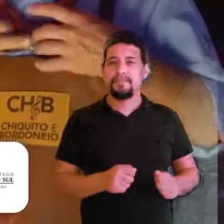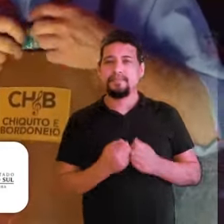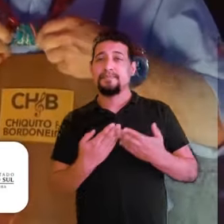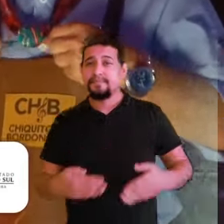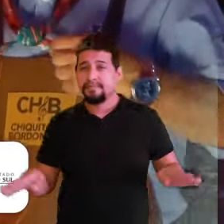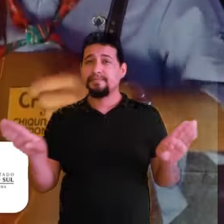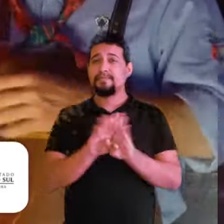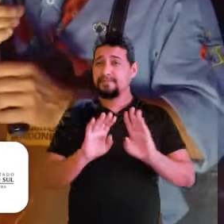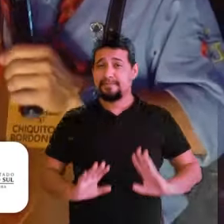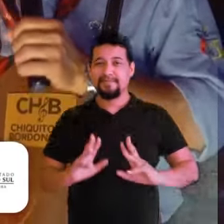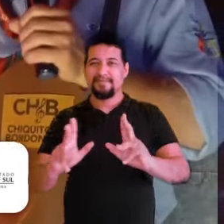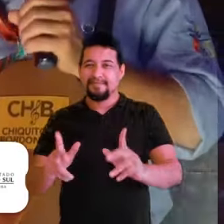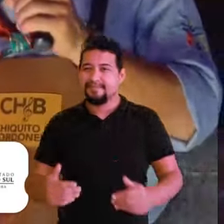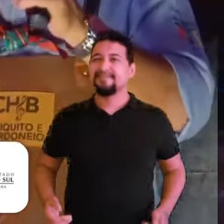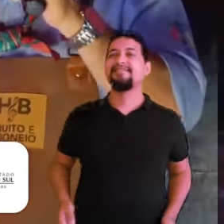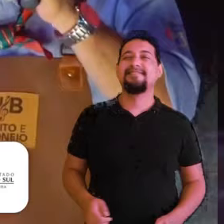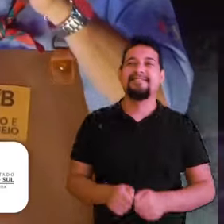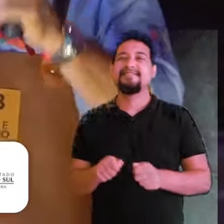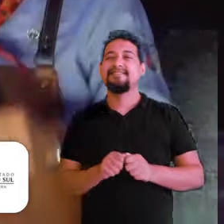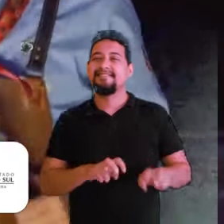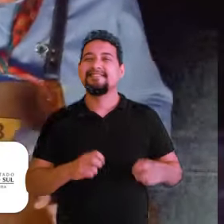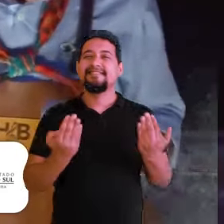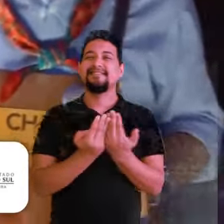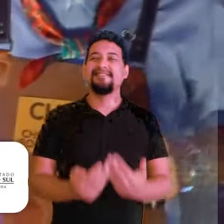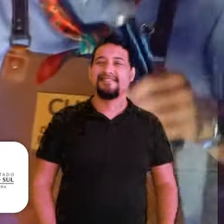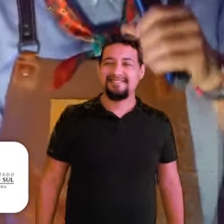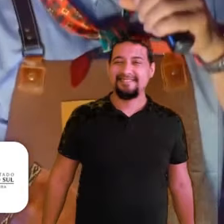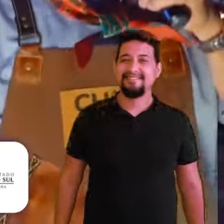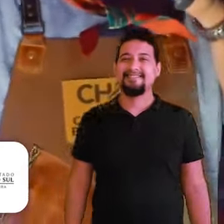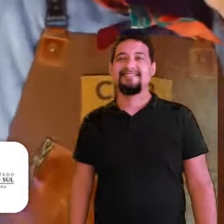demais. Vamos fechando a porteira, Gaiteiro. Vamos